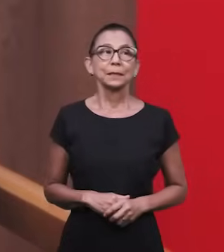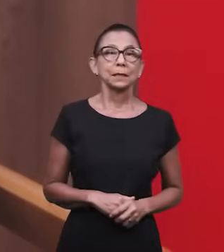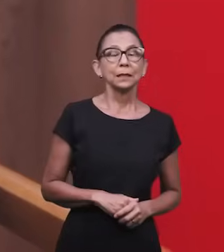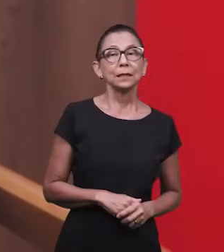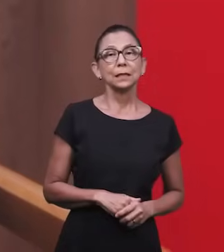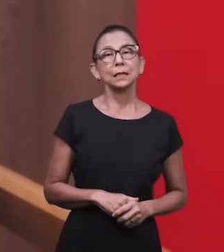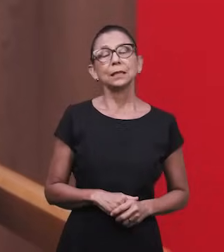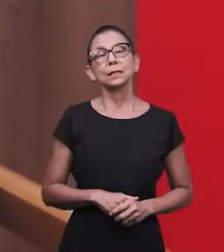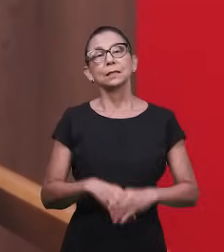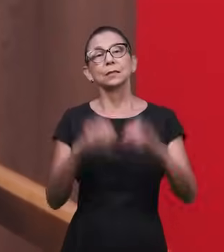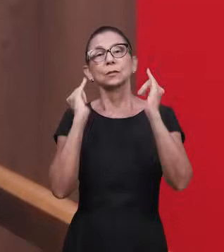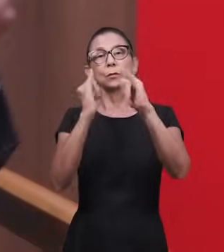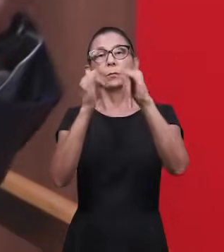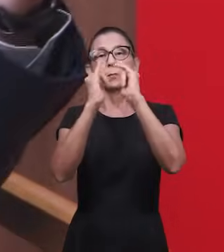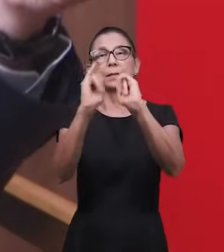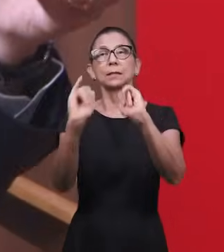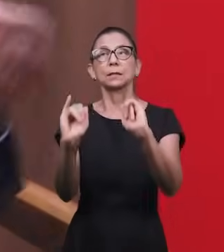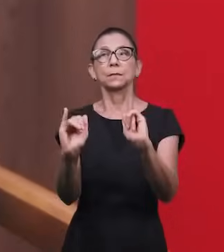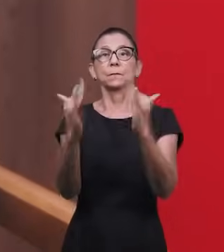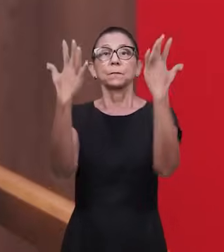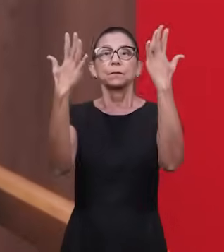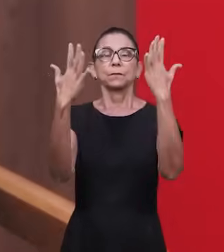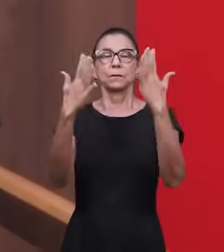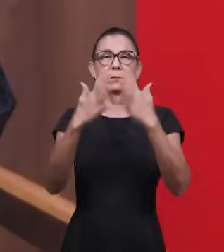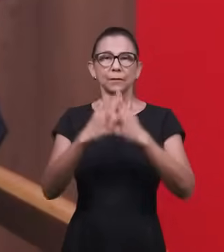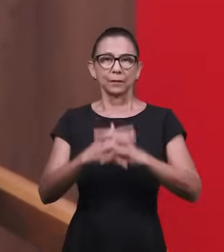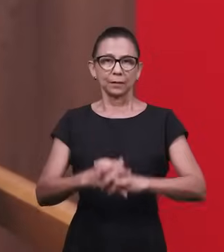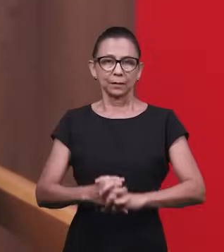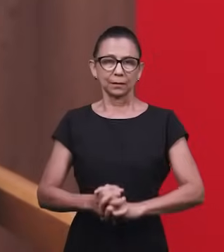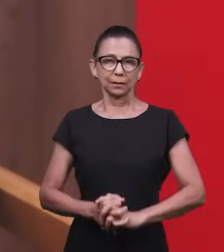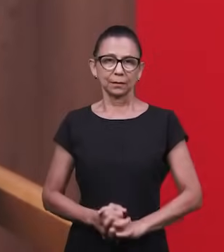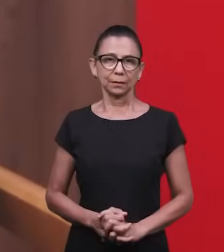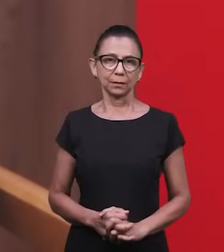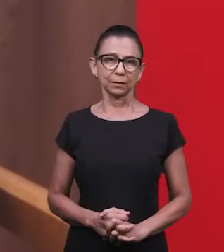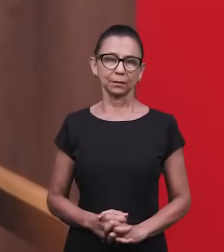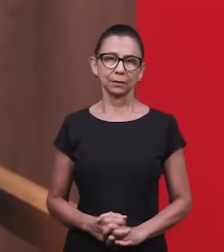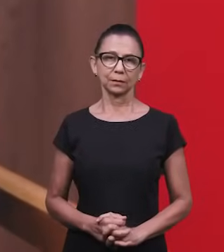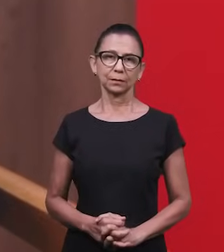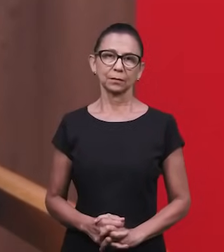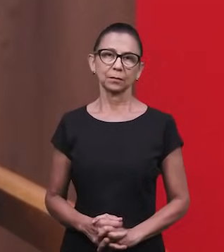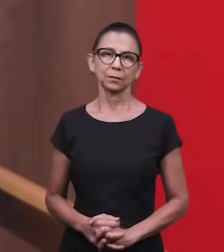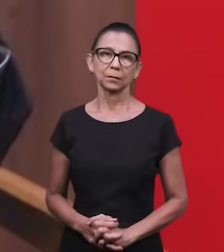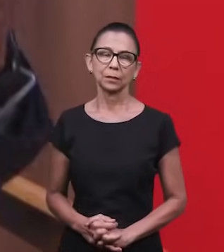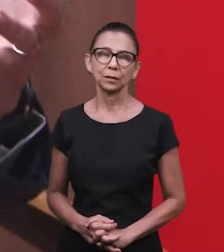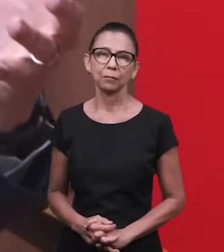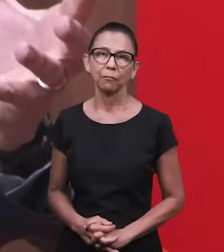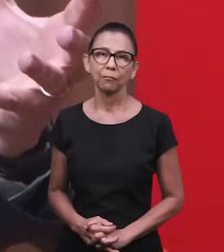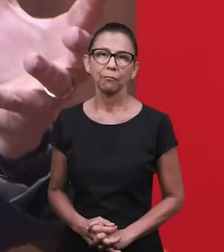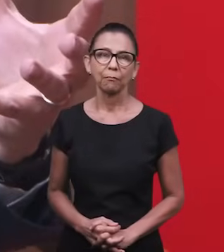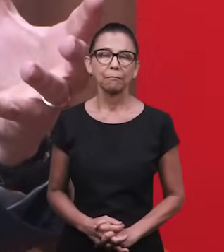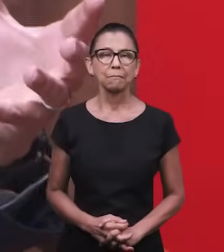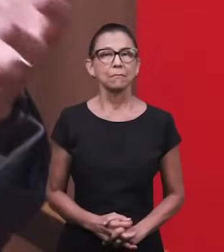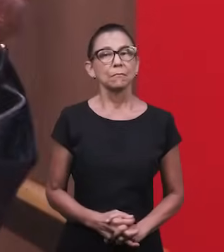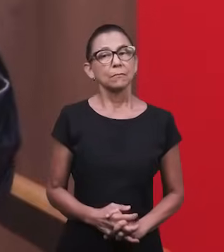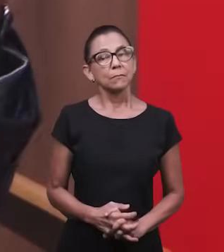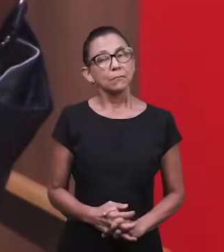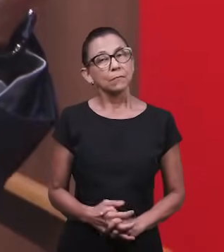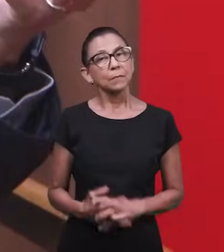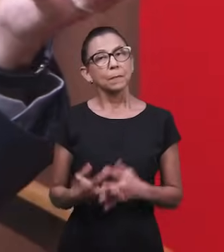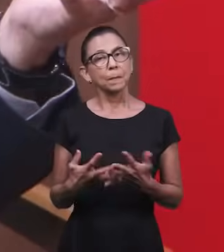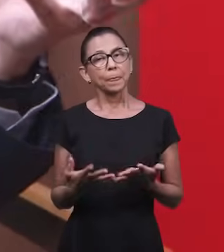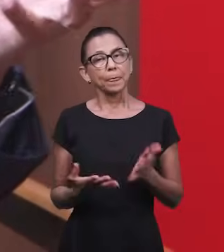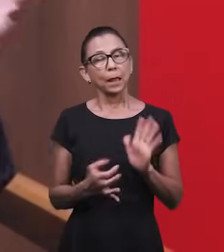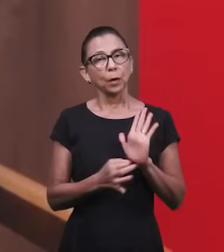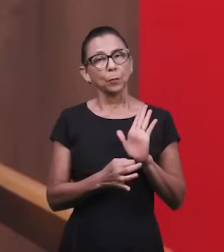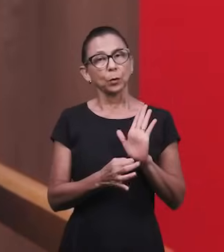da mesma maneira, se propôs e fez, glórias a Deus por isso, a anunciar. No